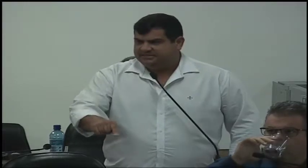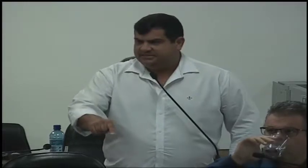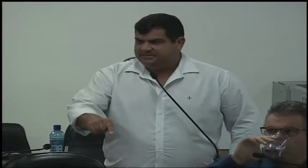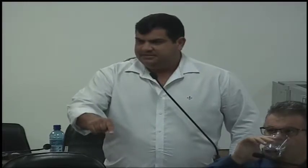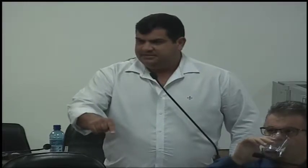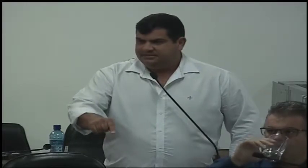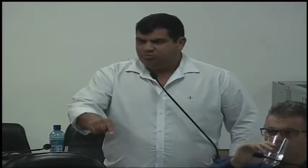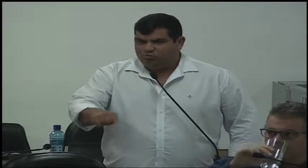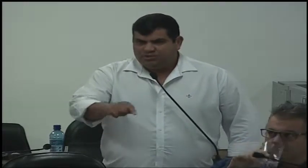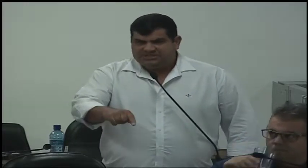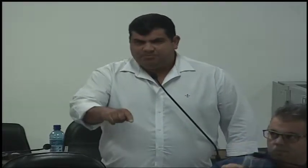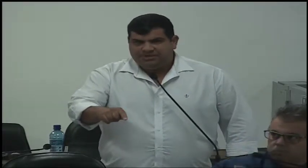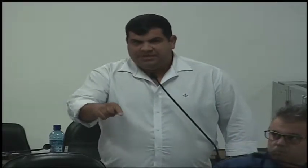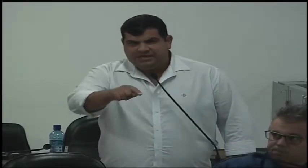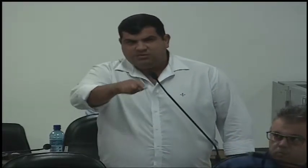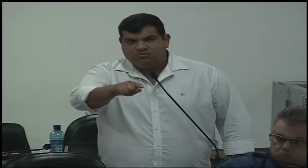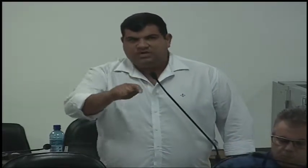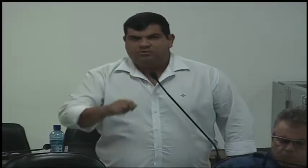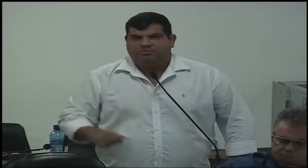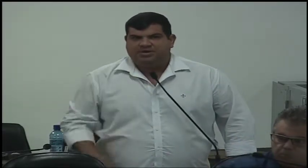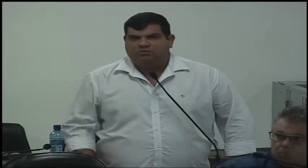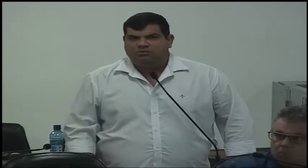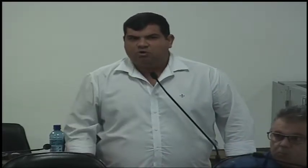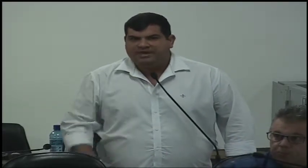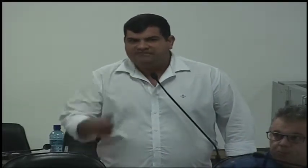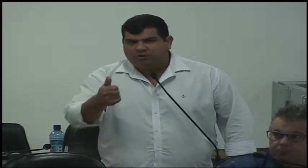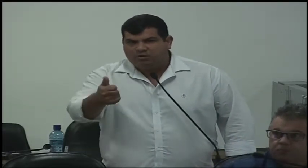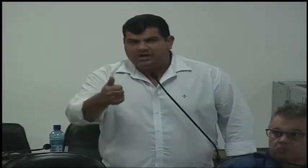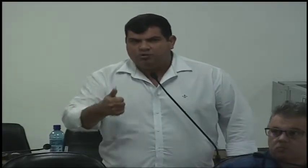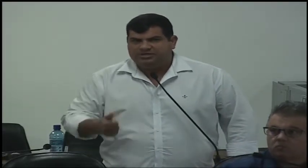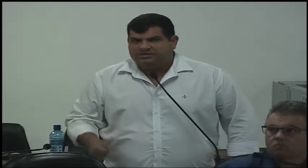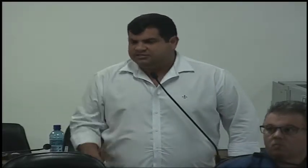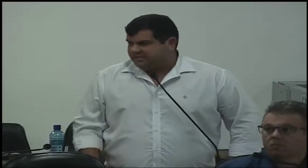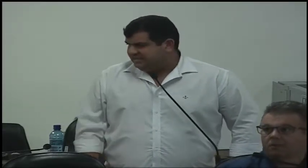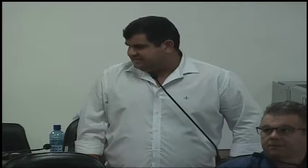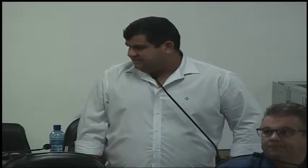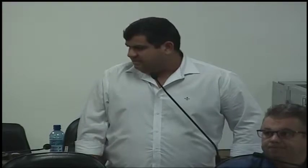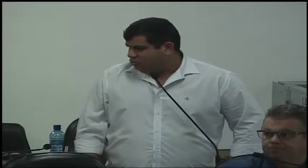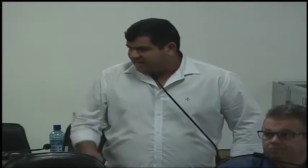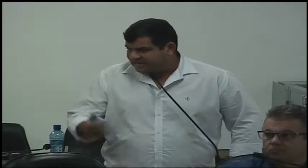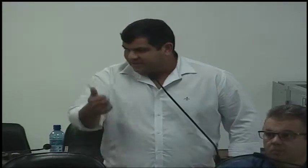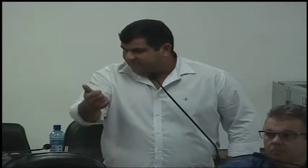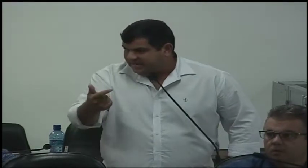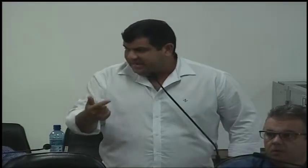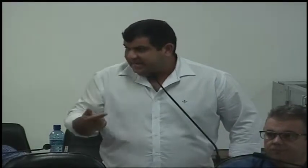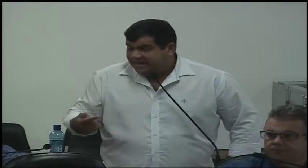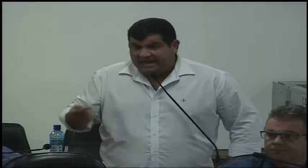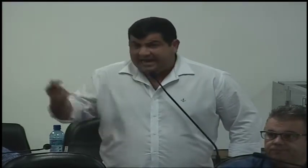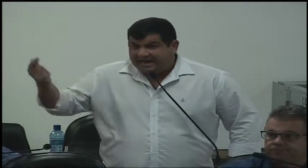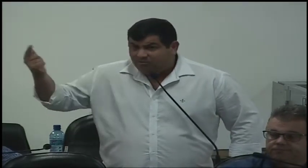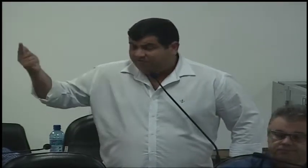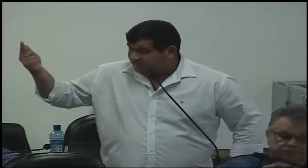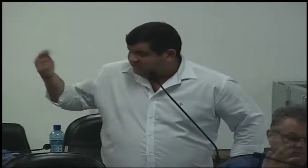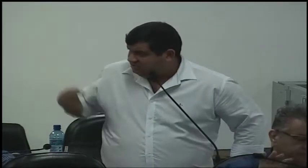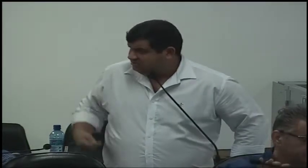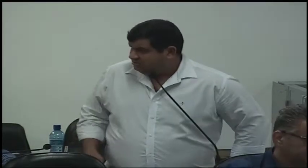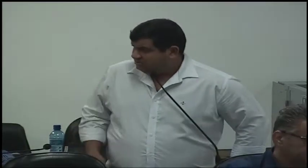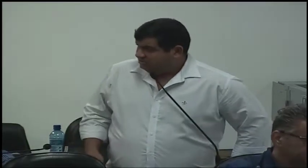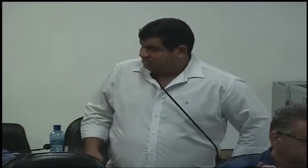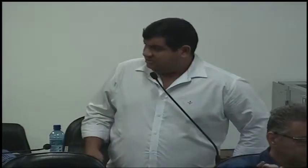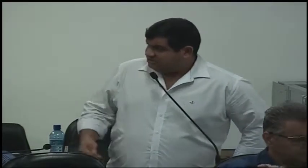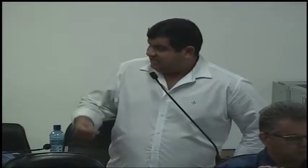casa para o munícipe e ele não tem um emprego, como é que ele vai colocar a comida dentro de casa? Como é que ele vai pagar a água,